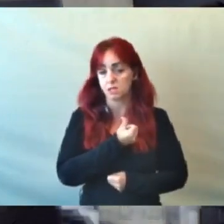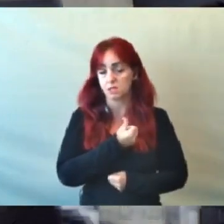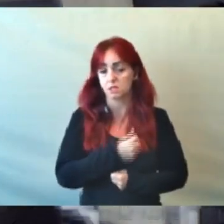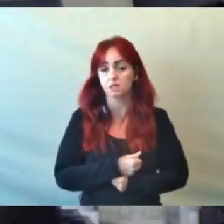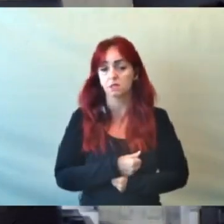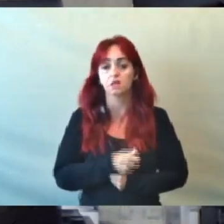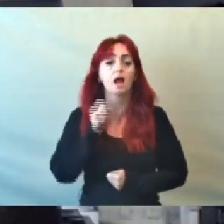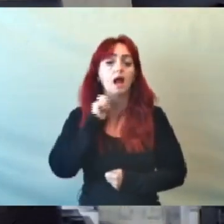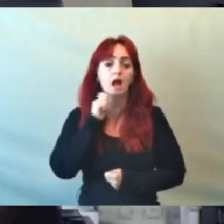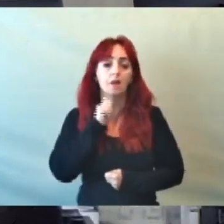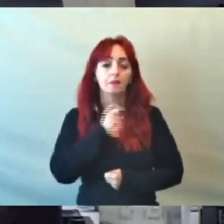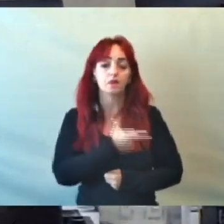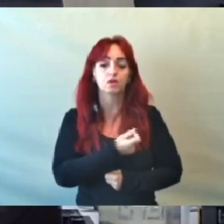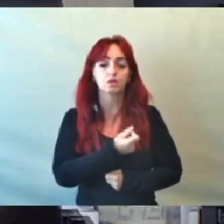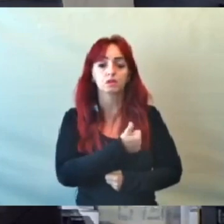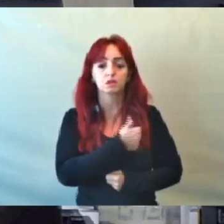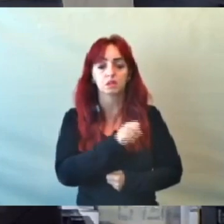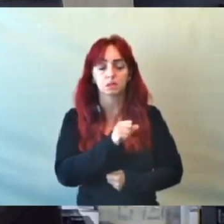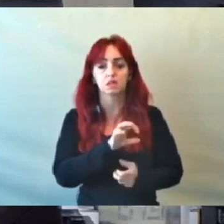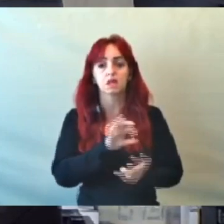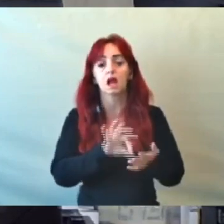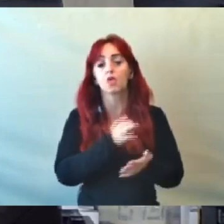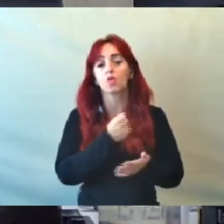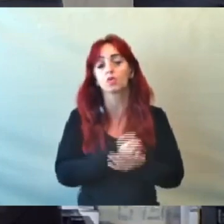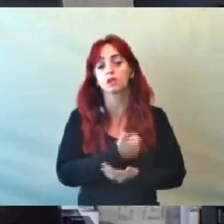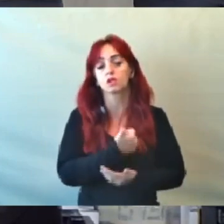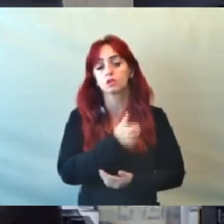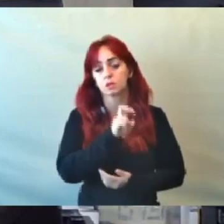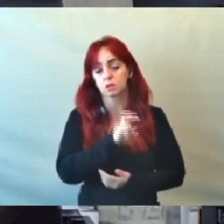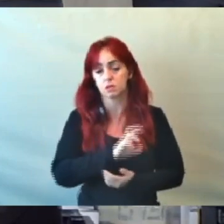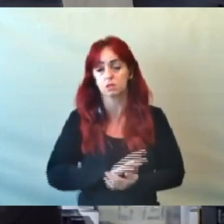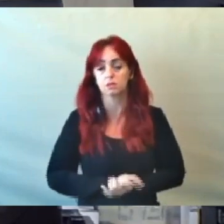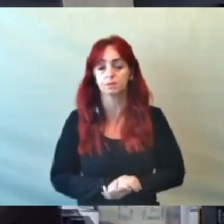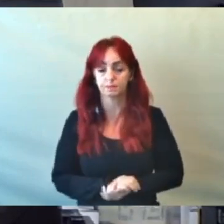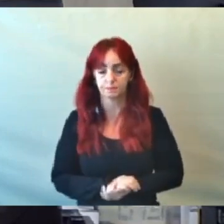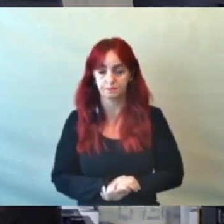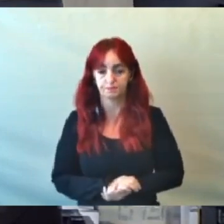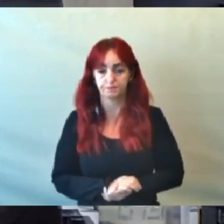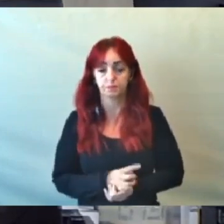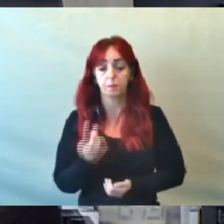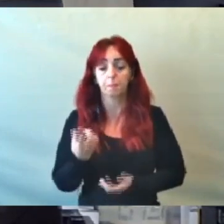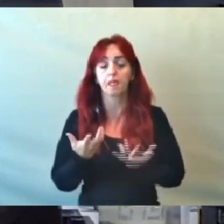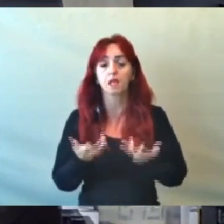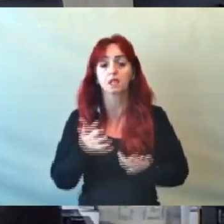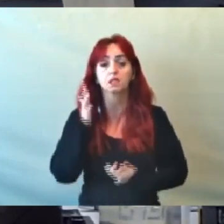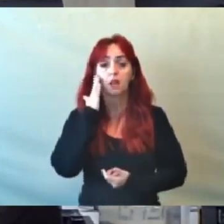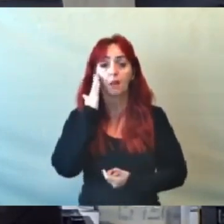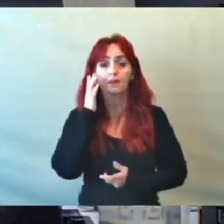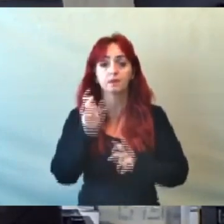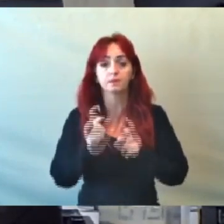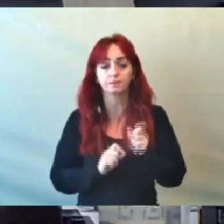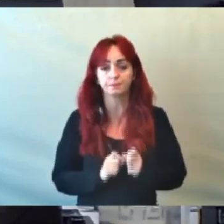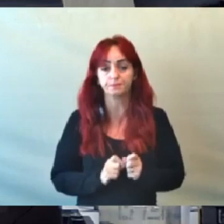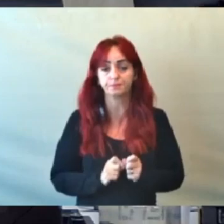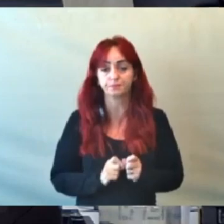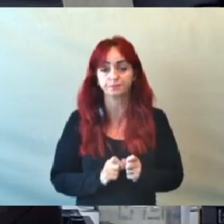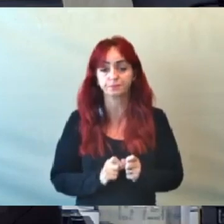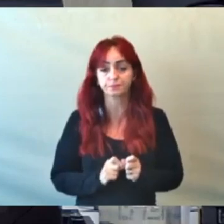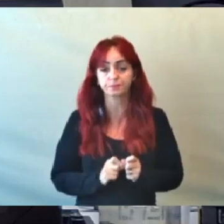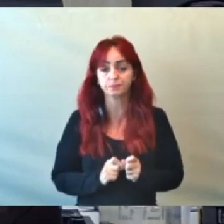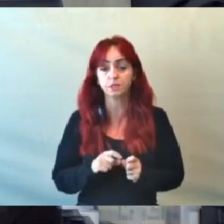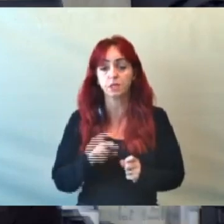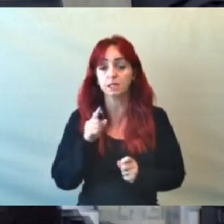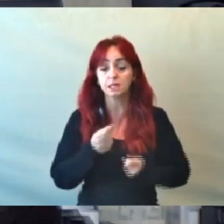tem razão. E nós queremos saber se esse tratamento, essa